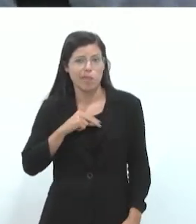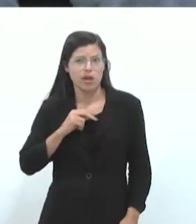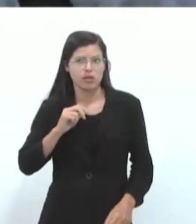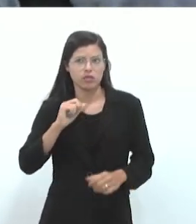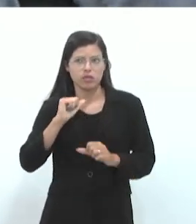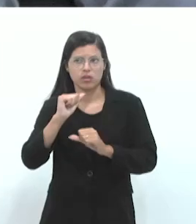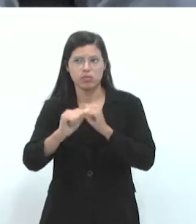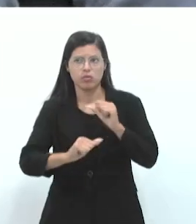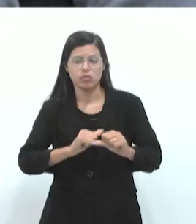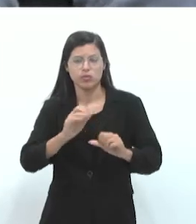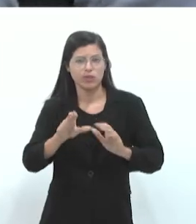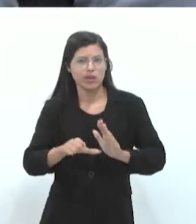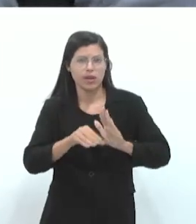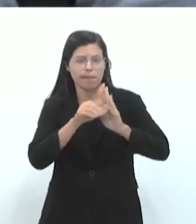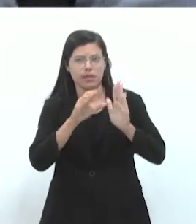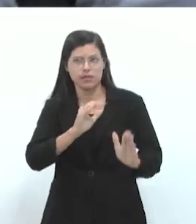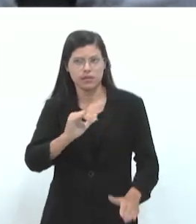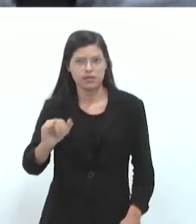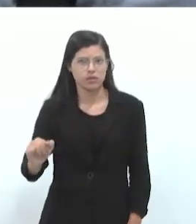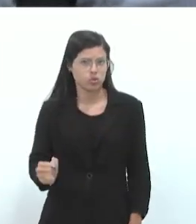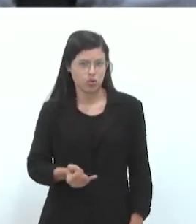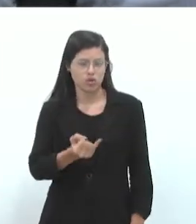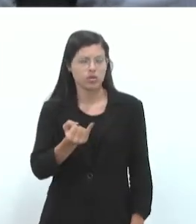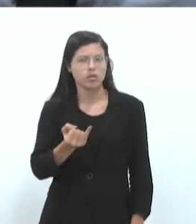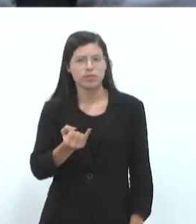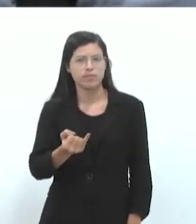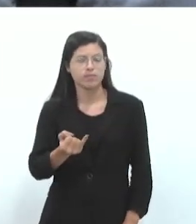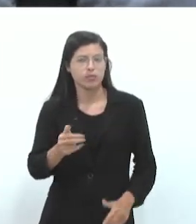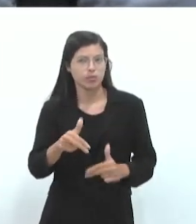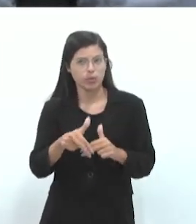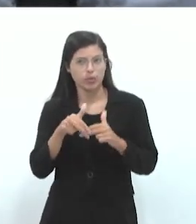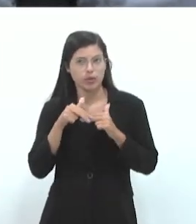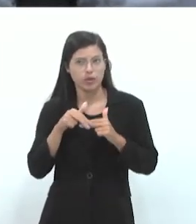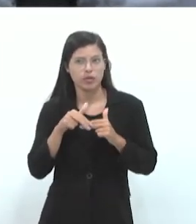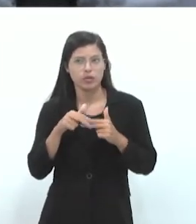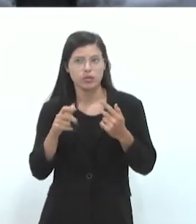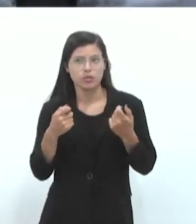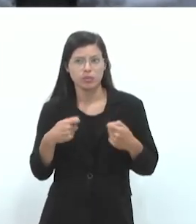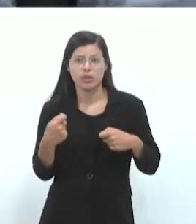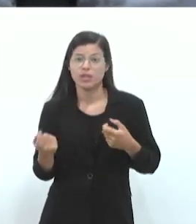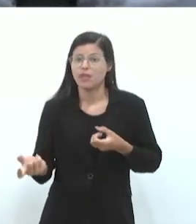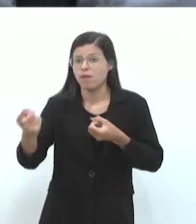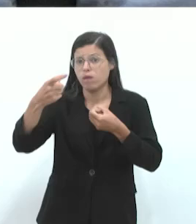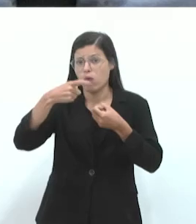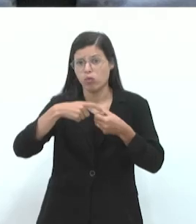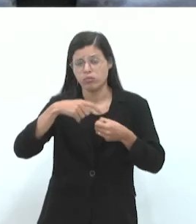emenda da CCJ. Perfeito. Então, por todas essas variantes, é que tem que retornar aqui.